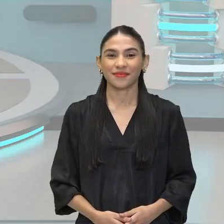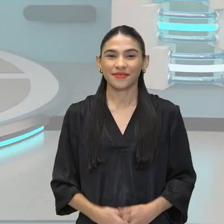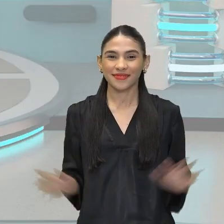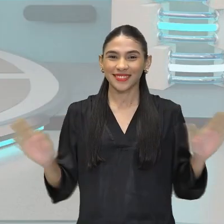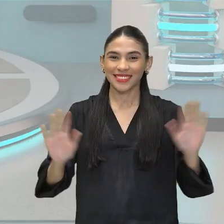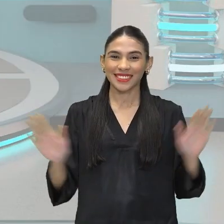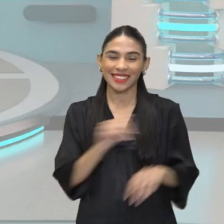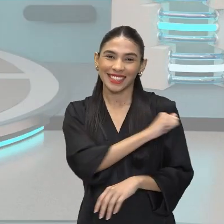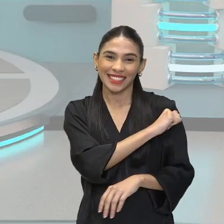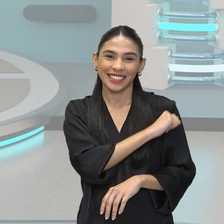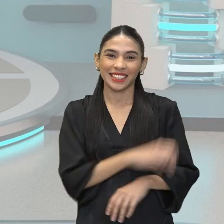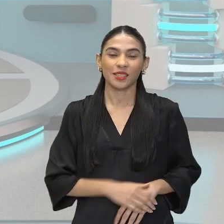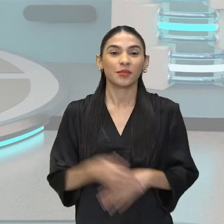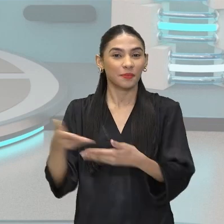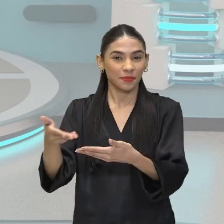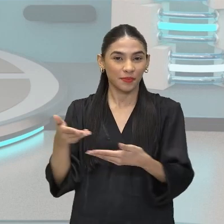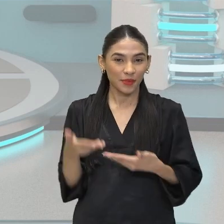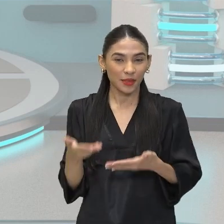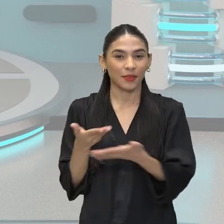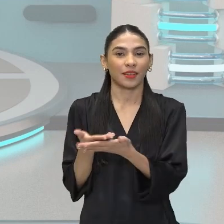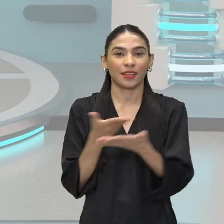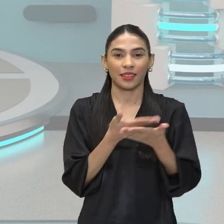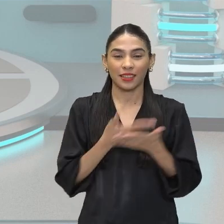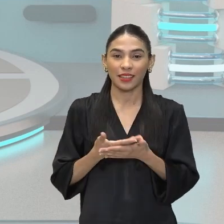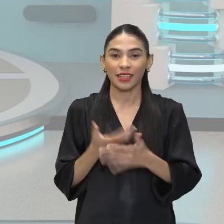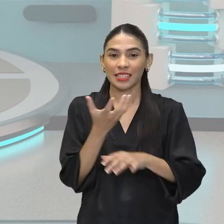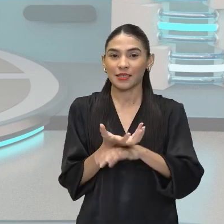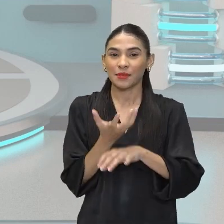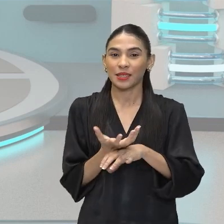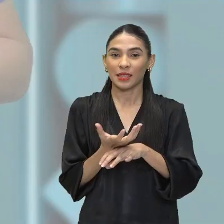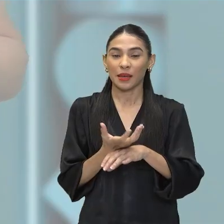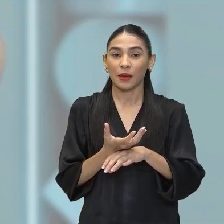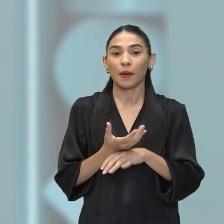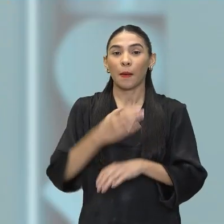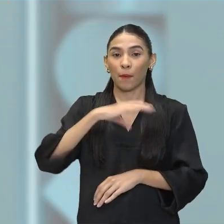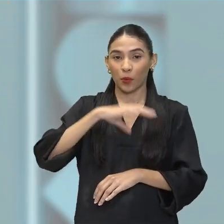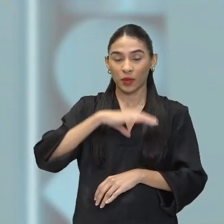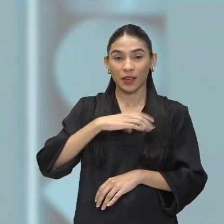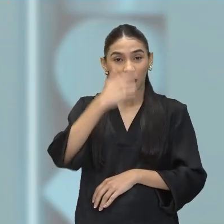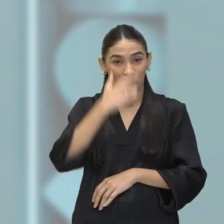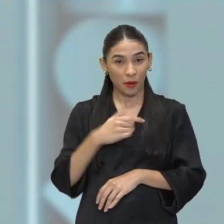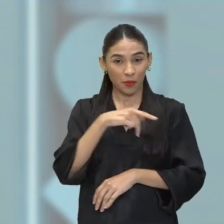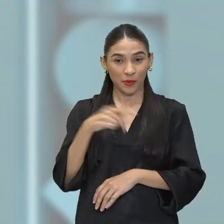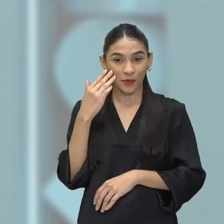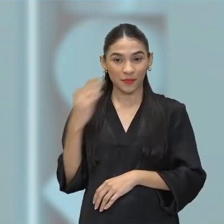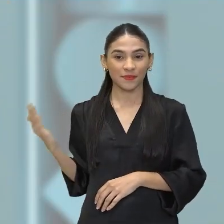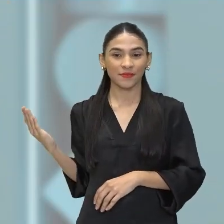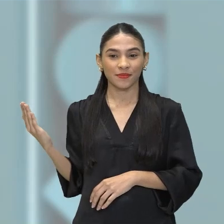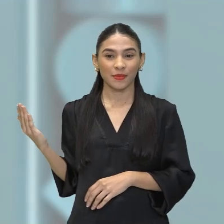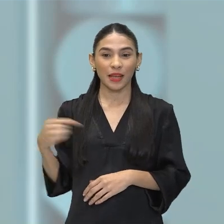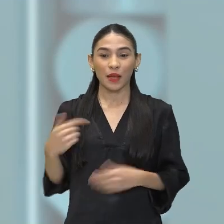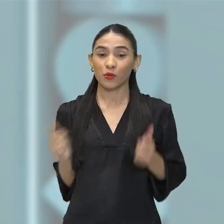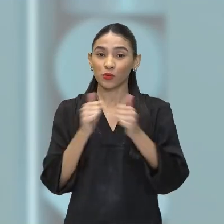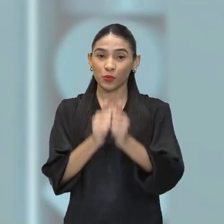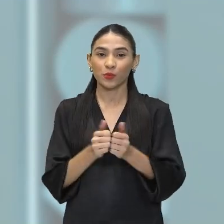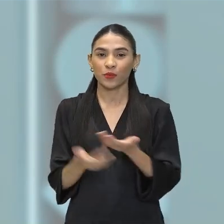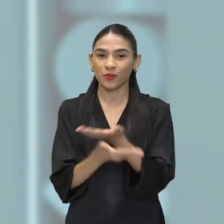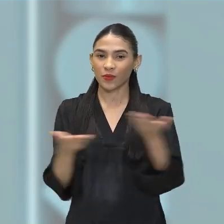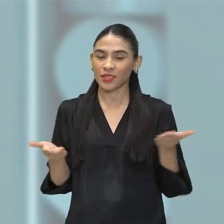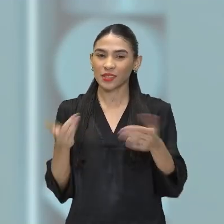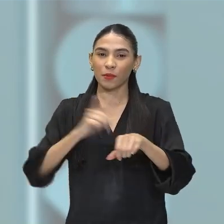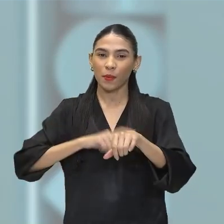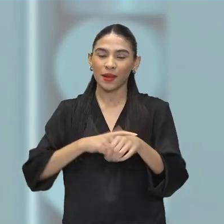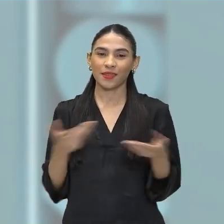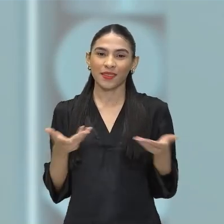Olá, turmas! Bem-vindos a mais uma aula de língua portuguesa. Eu sou o professor Denilson e vou acompanhar vocês neste